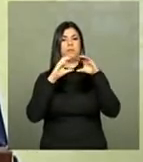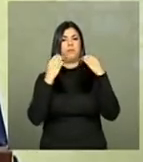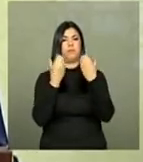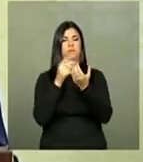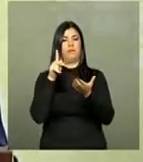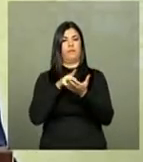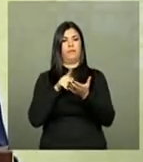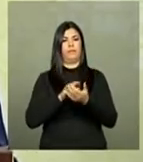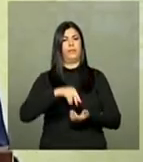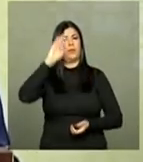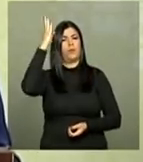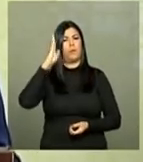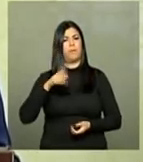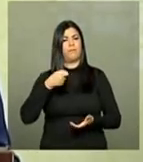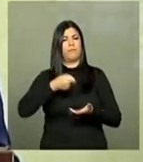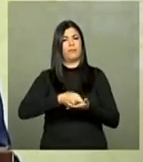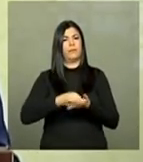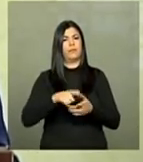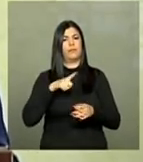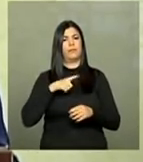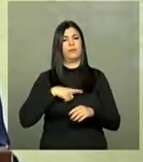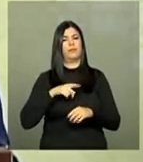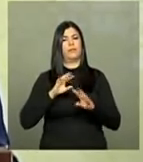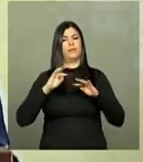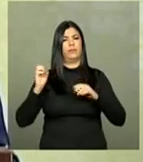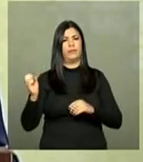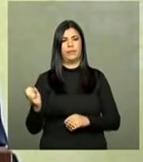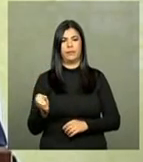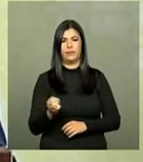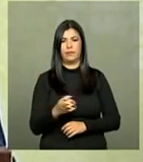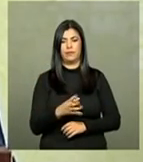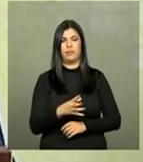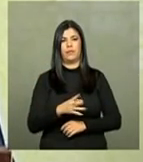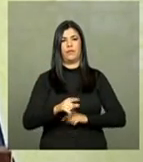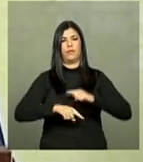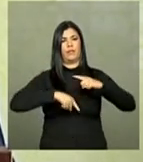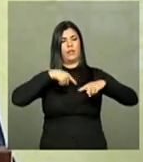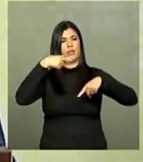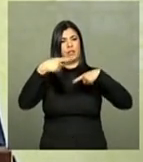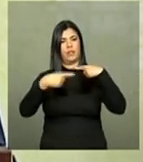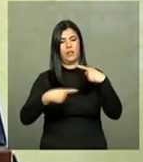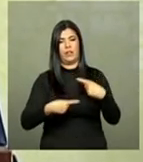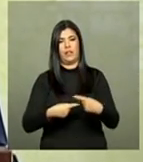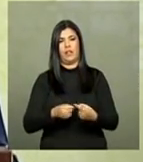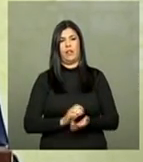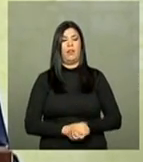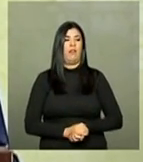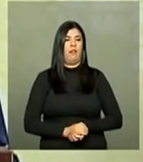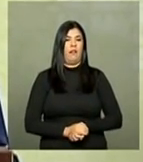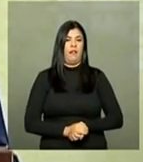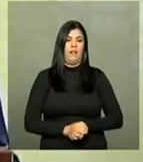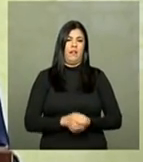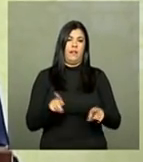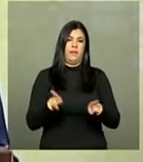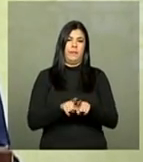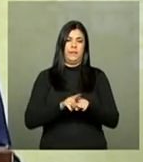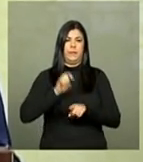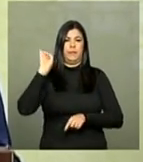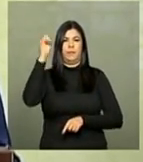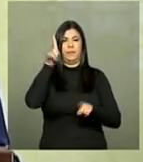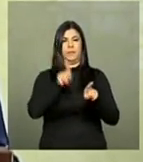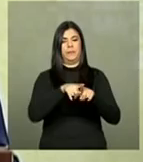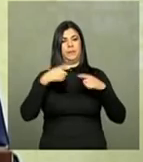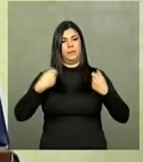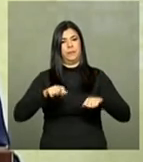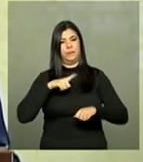Brasil merece a verdade as novas gerações m a verdade e sobretudo merecem a